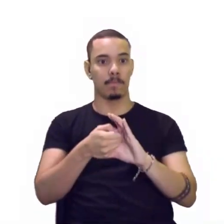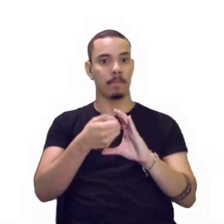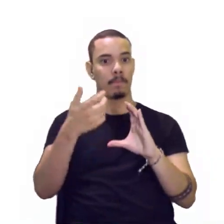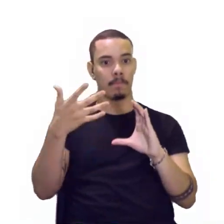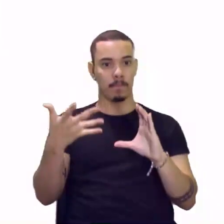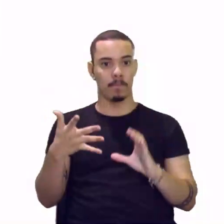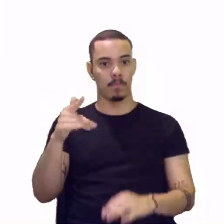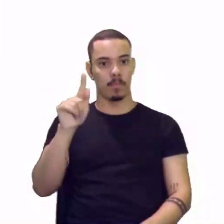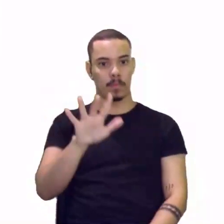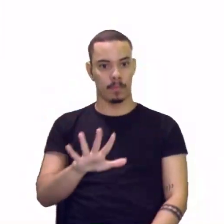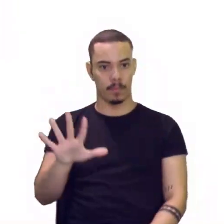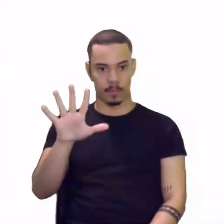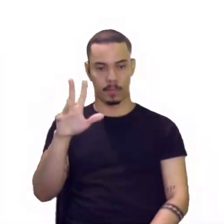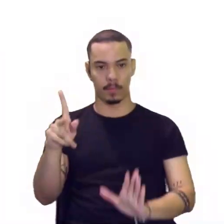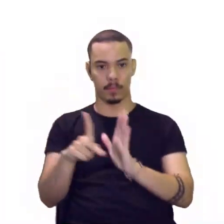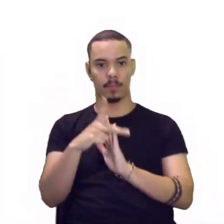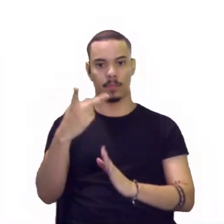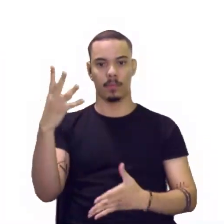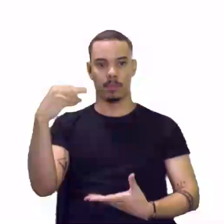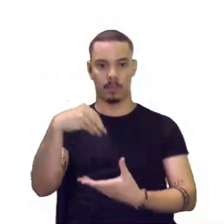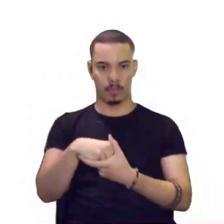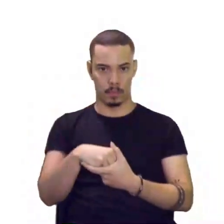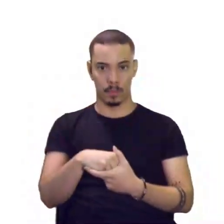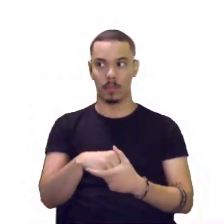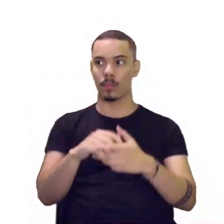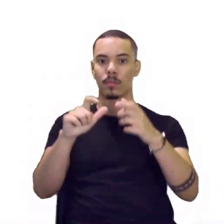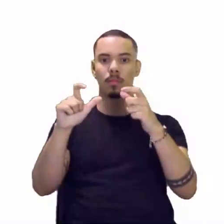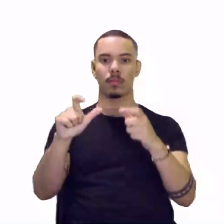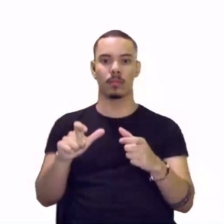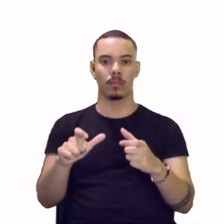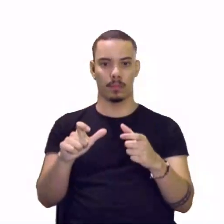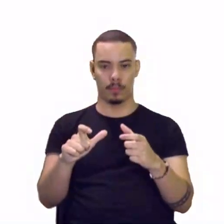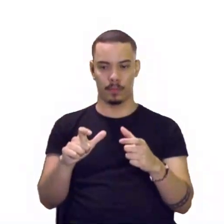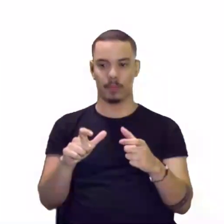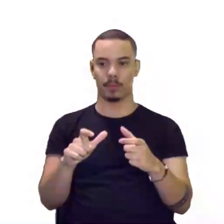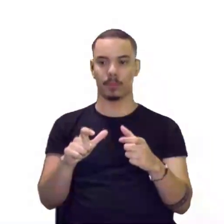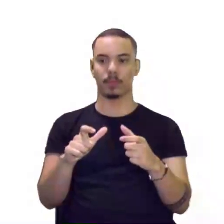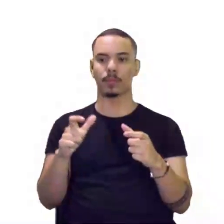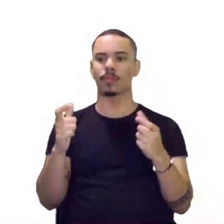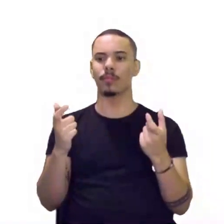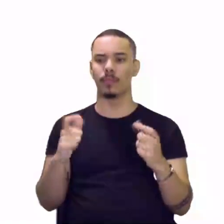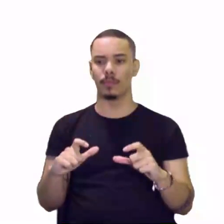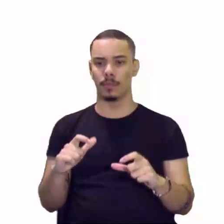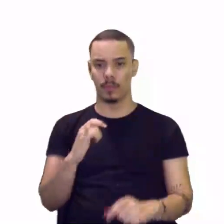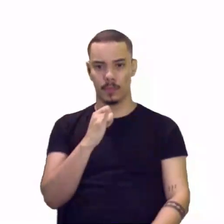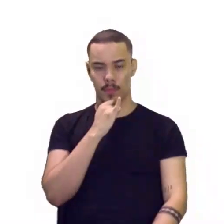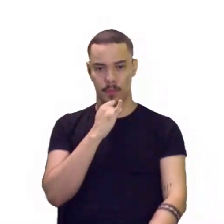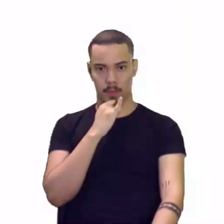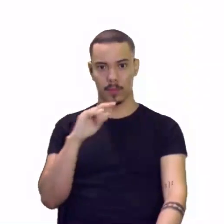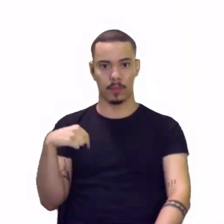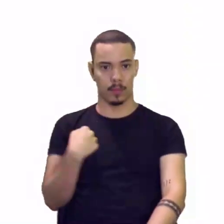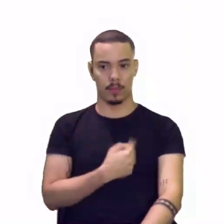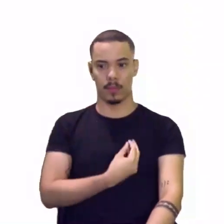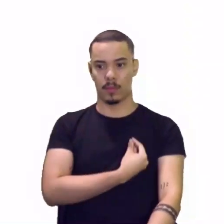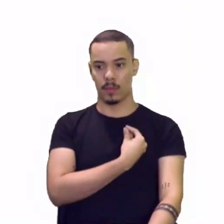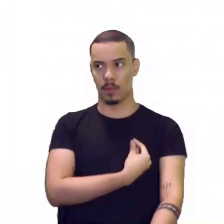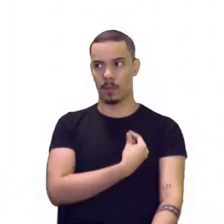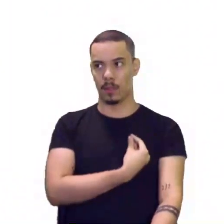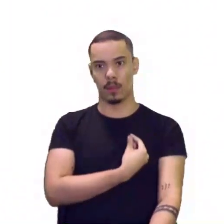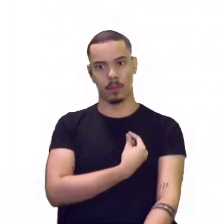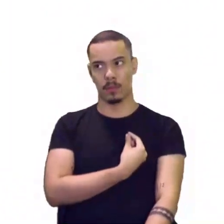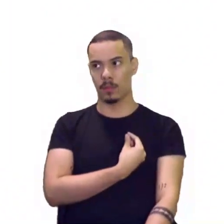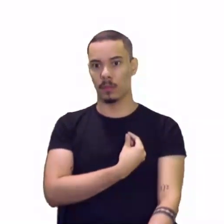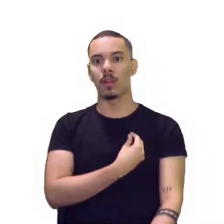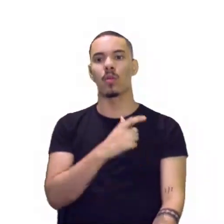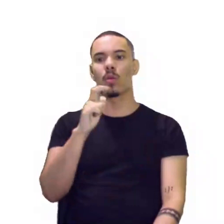Caracterização geral do território brasileiro. Localização mundial. Olha a nossa localização aí, gente. Nós estamos totalmente